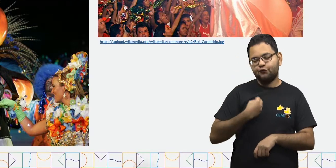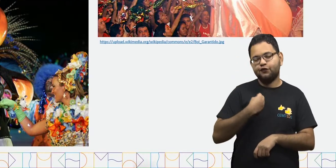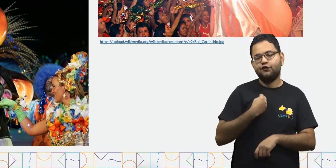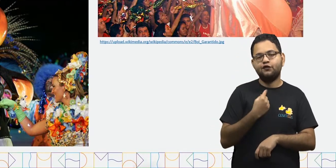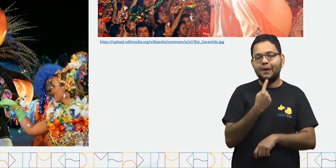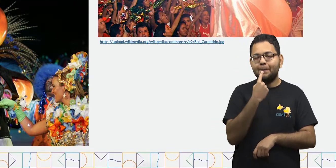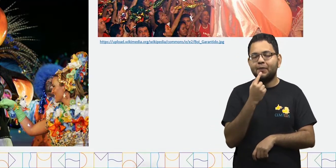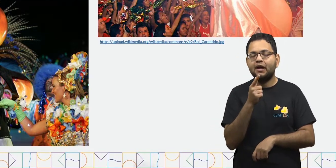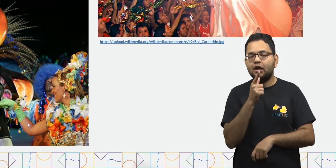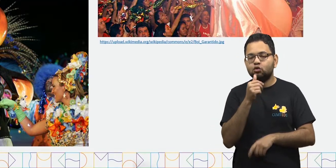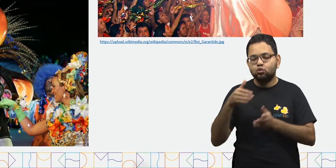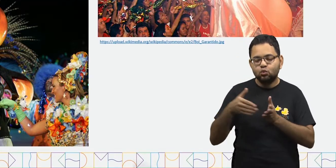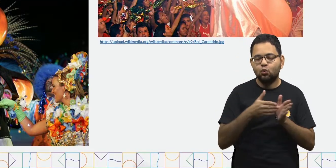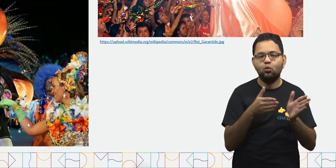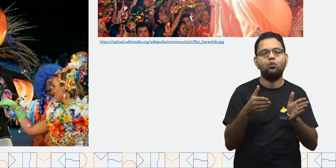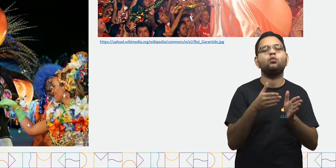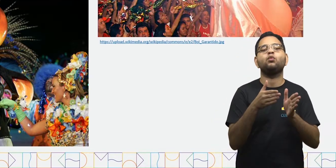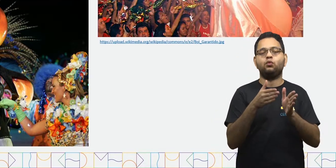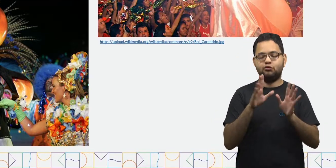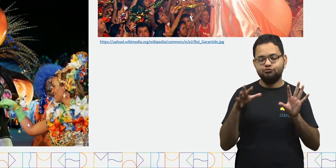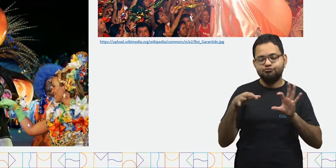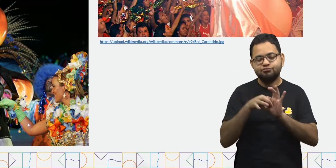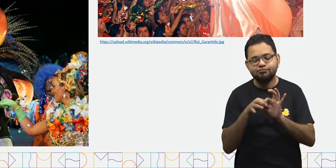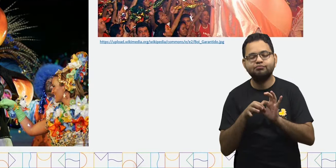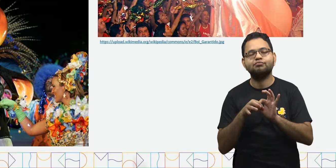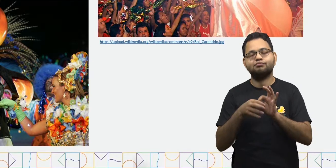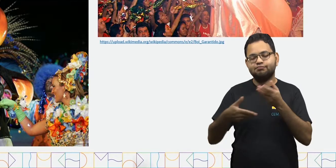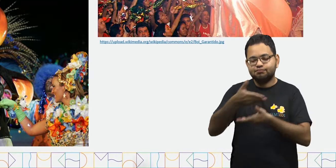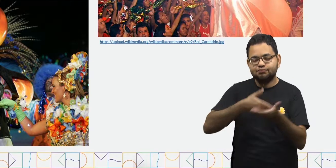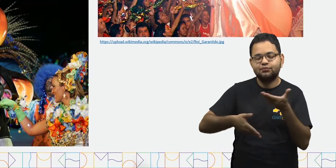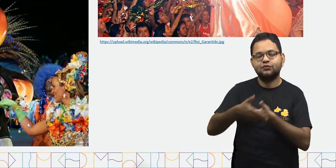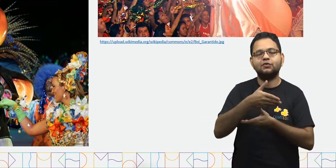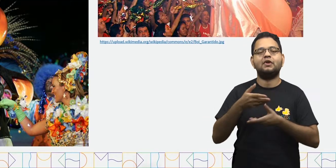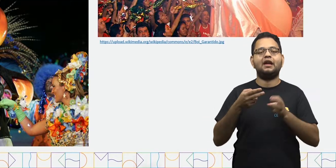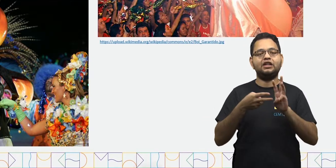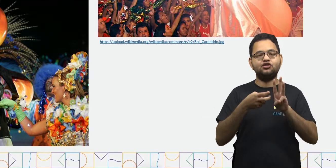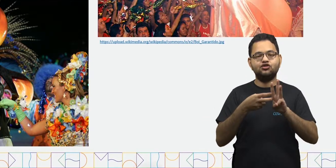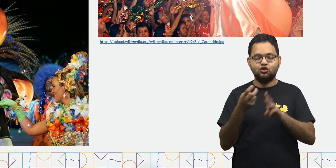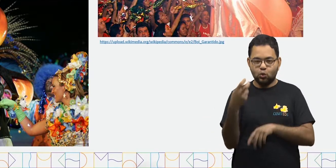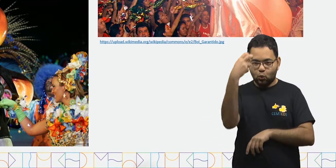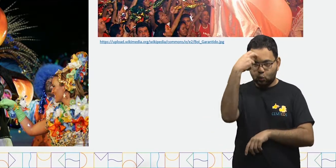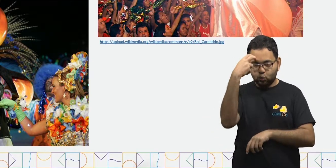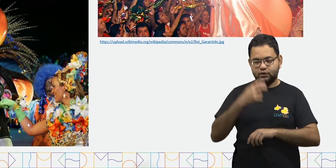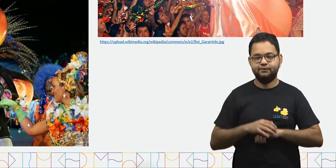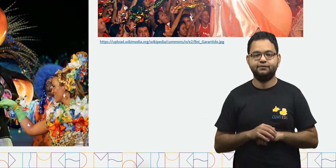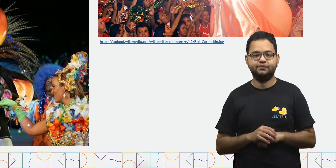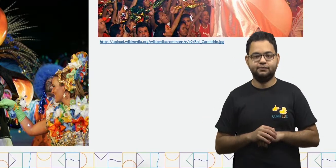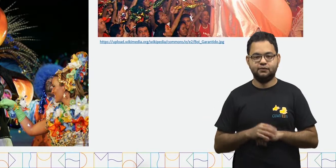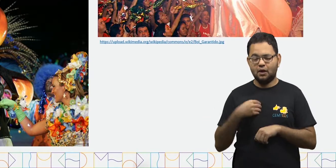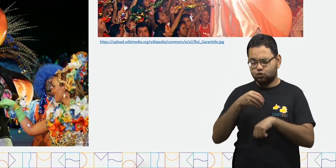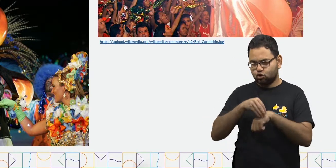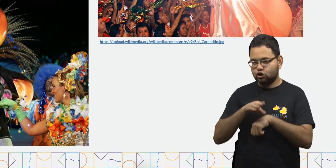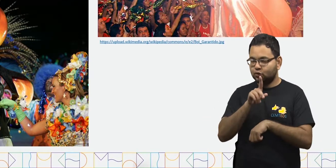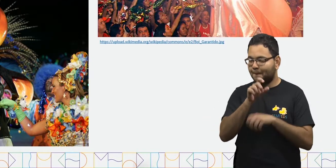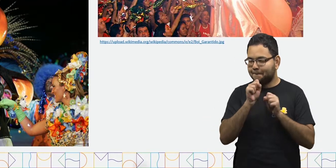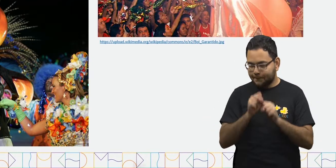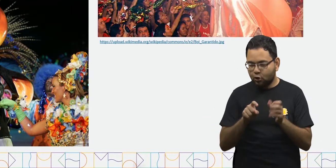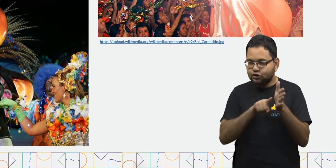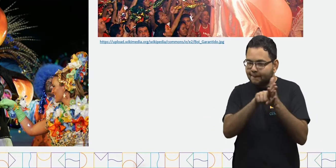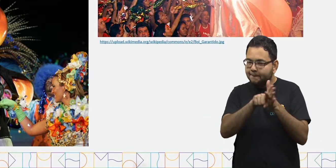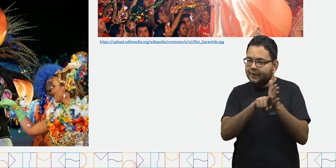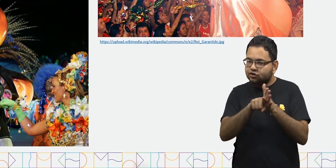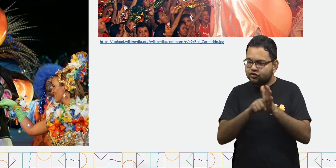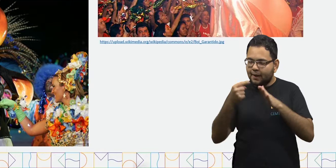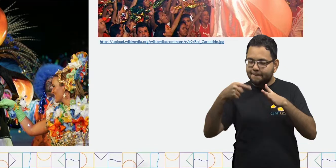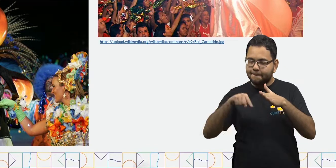rituais indígenas, aspectos culturais, alegorias e encenações. Uma dica? Pesquise